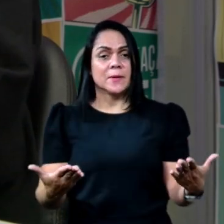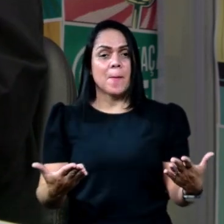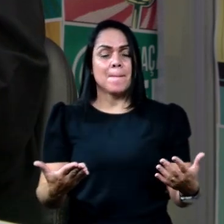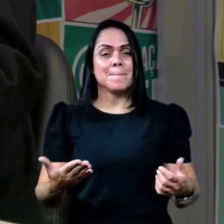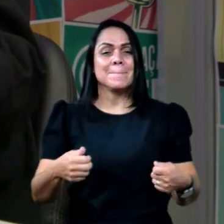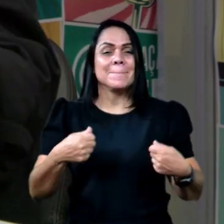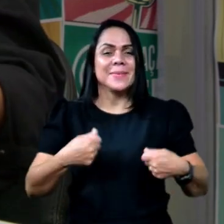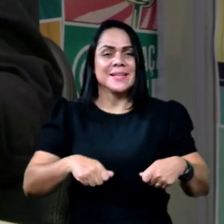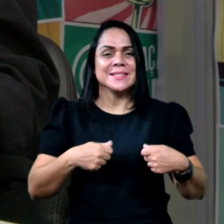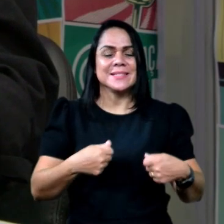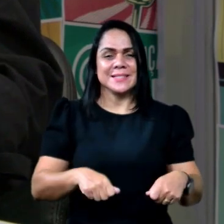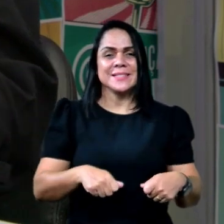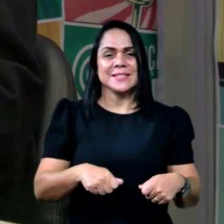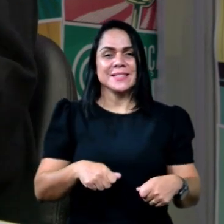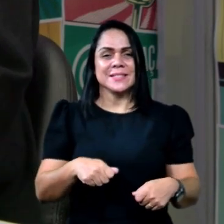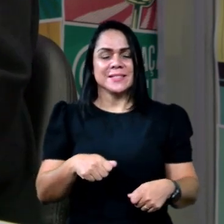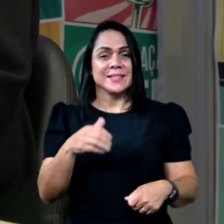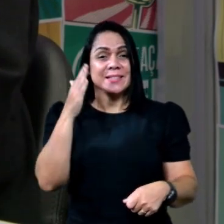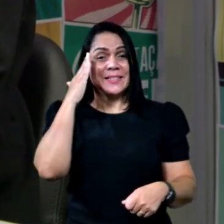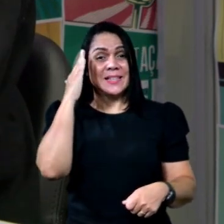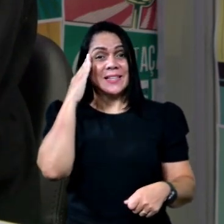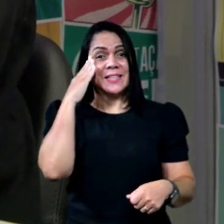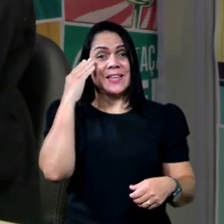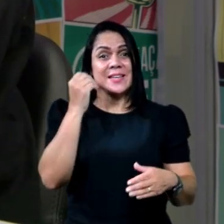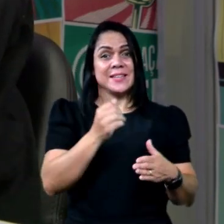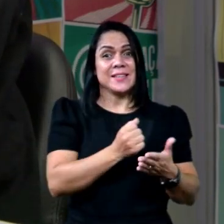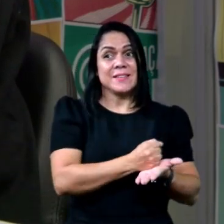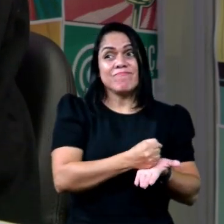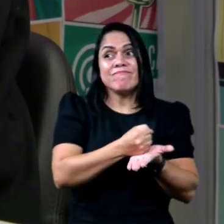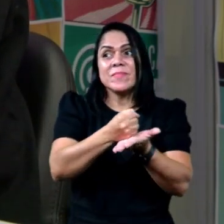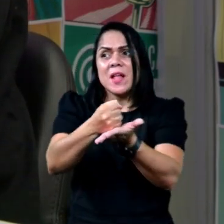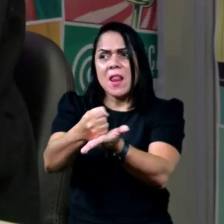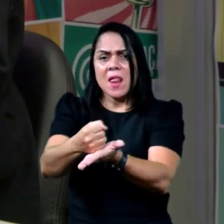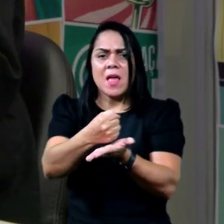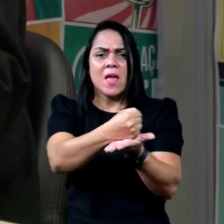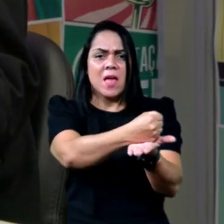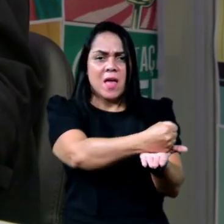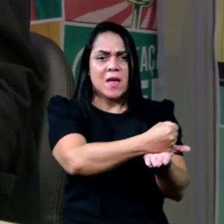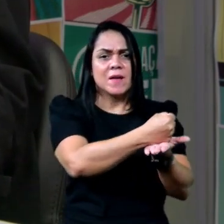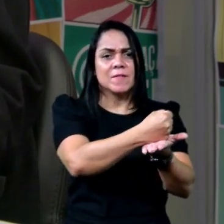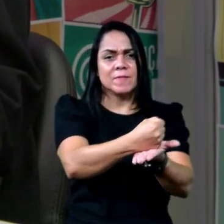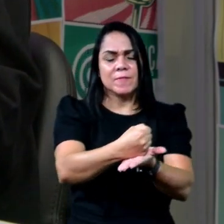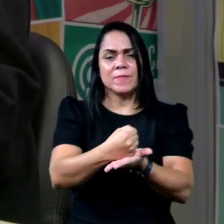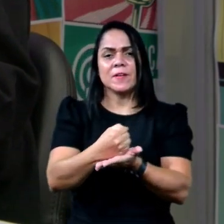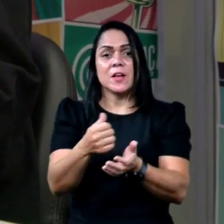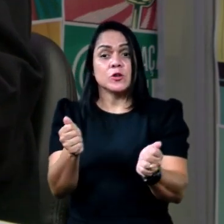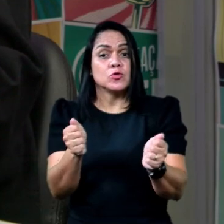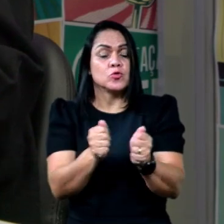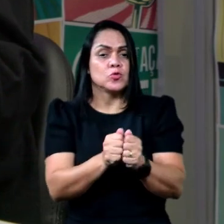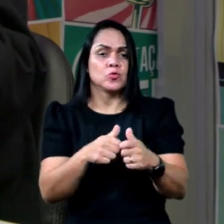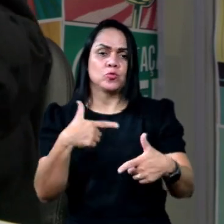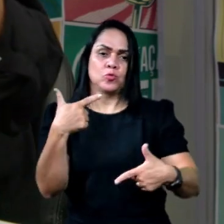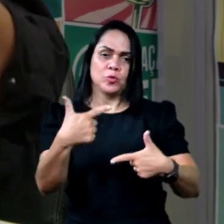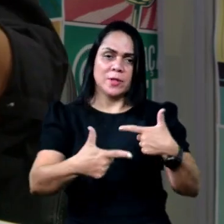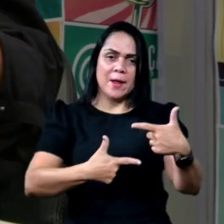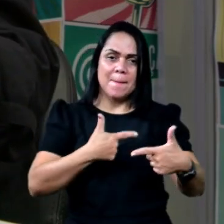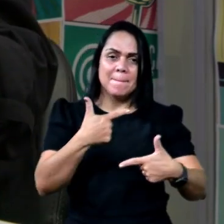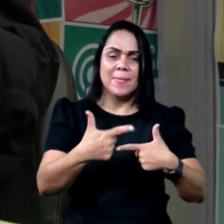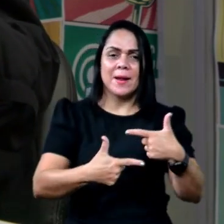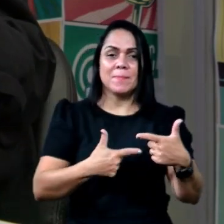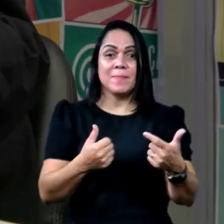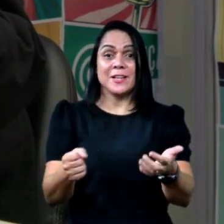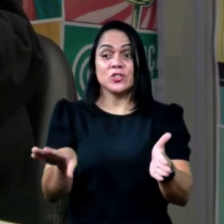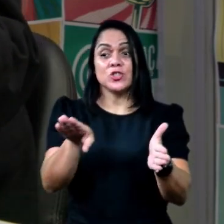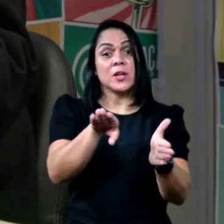exemplo, que o entregador de delivery faz parte da área dele de trabalho. Quando ele trabalha num espaço onde, para chegar minha